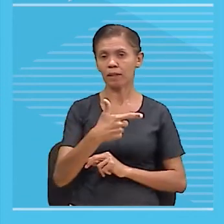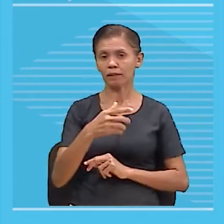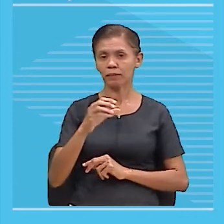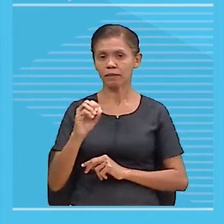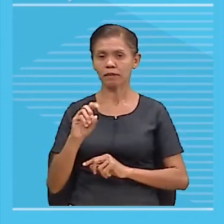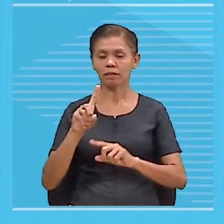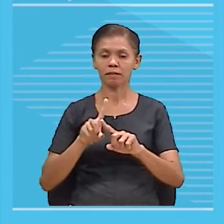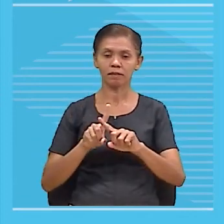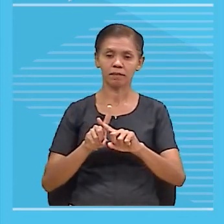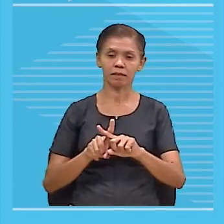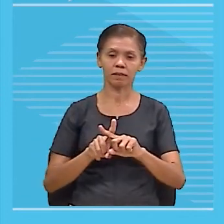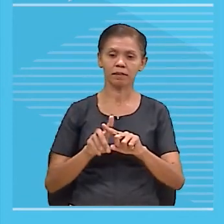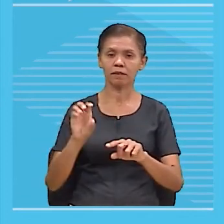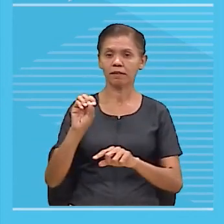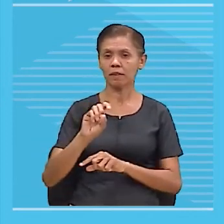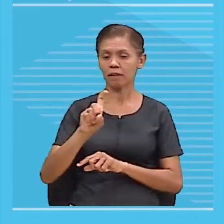vezes